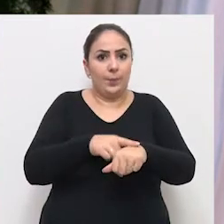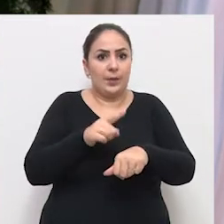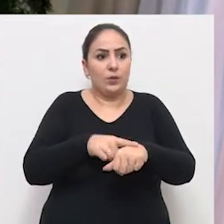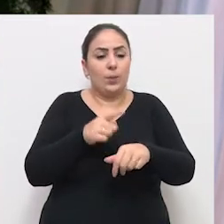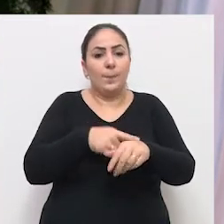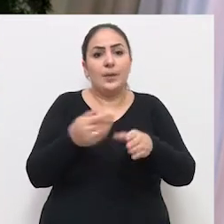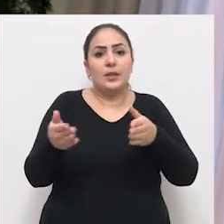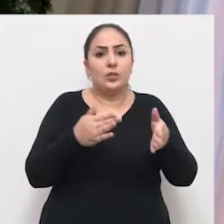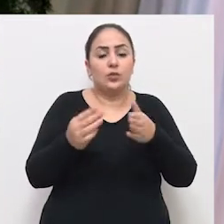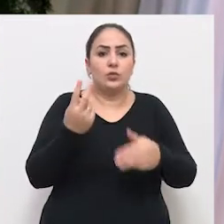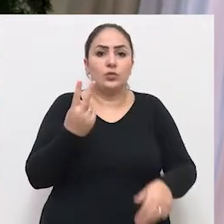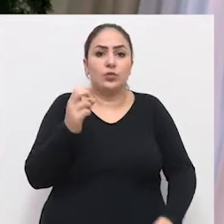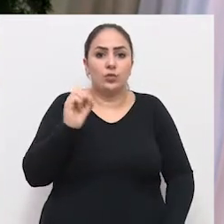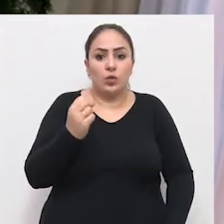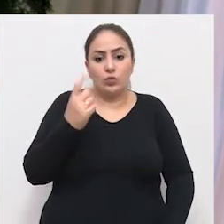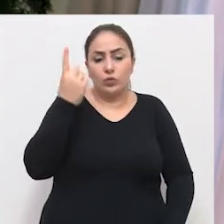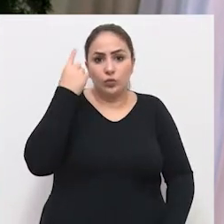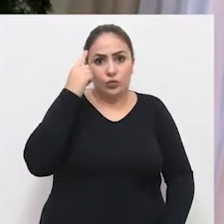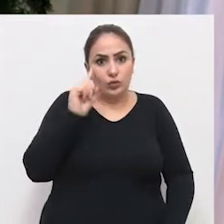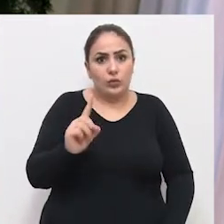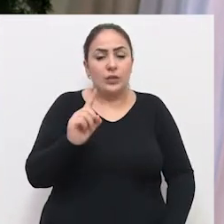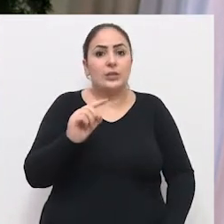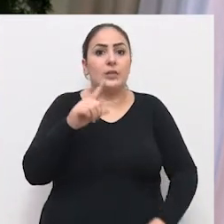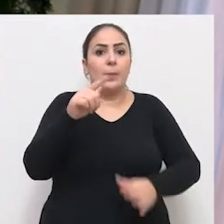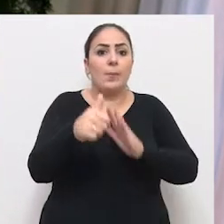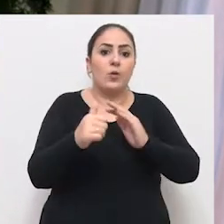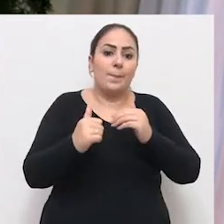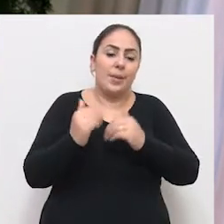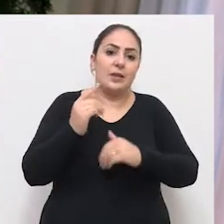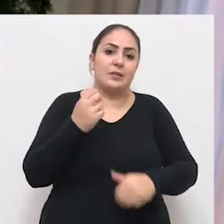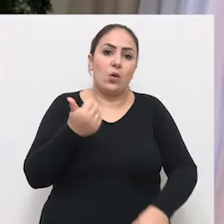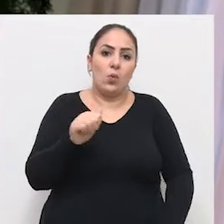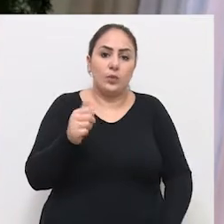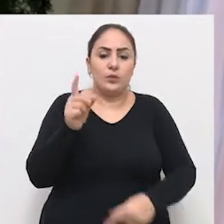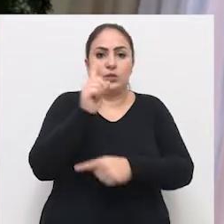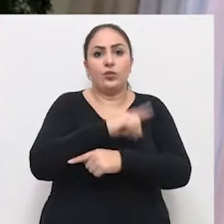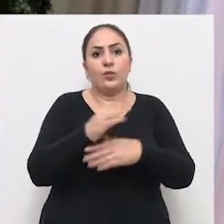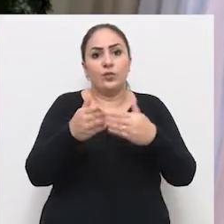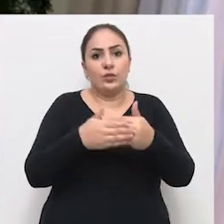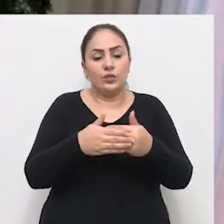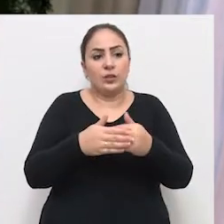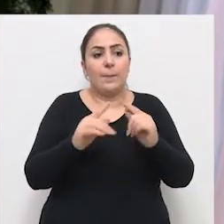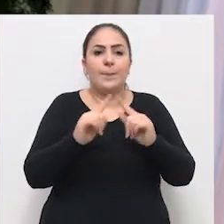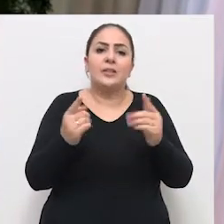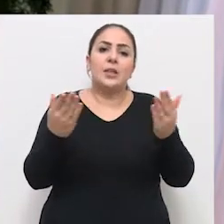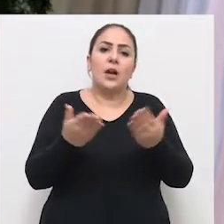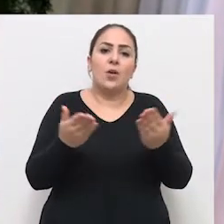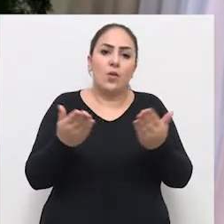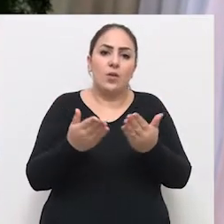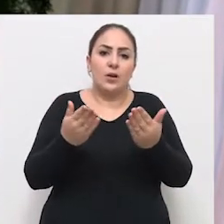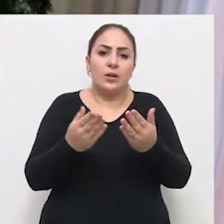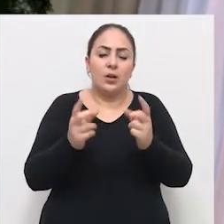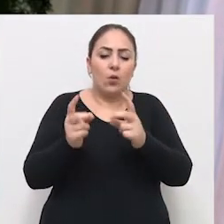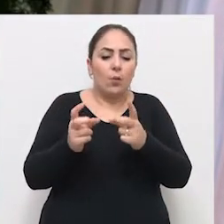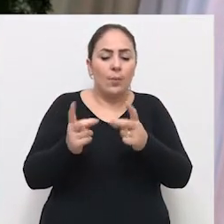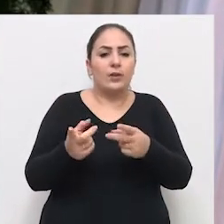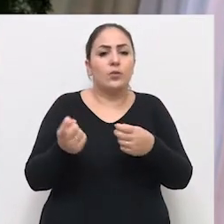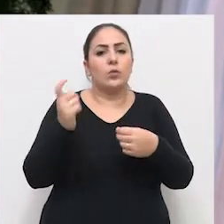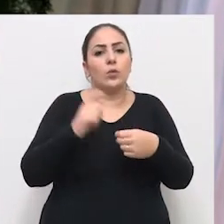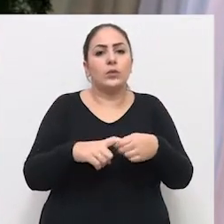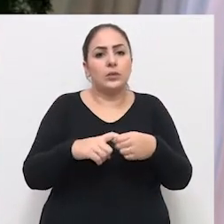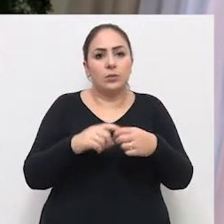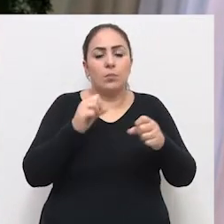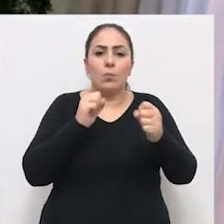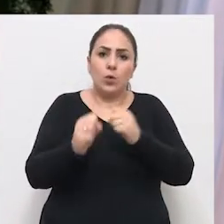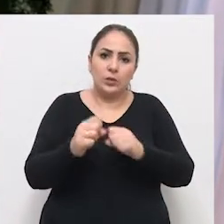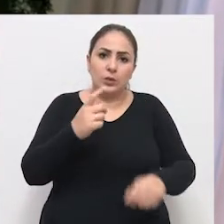no primeiro momento um período de 28 dias, depois tivemos mais 11 dias fechados. Agora que o comércio estava